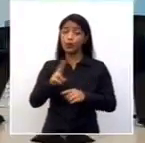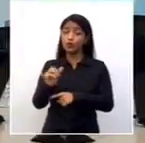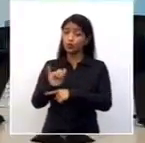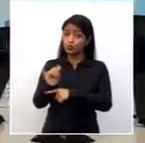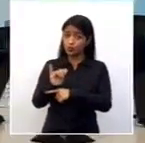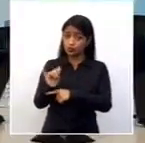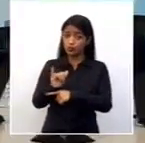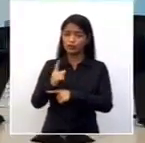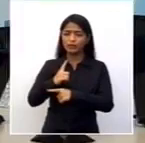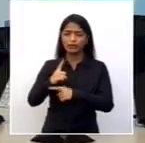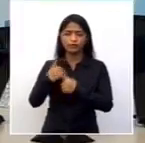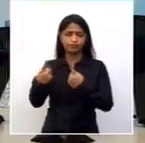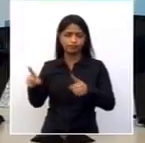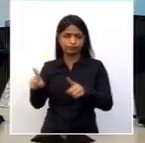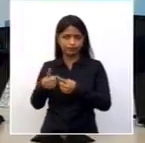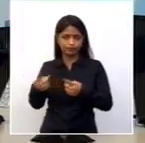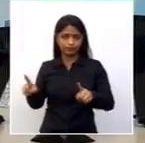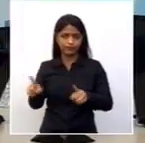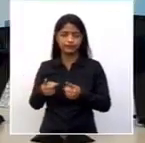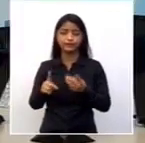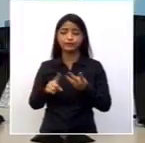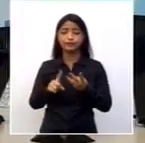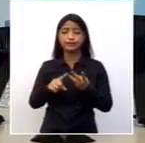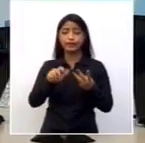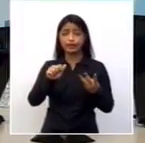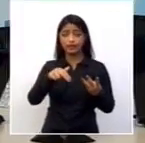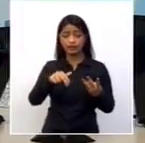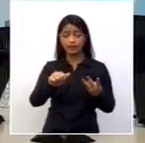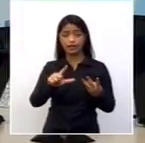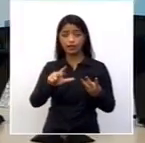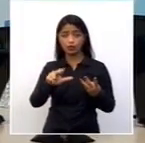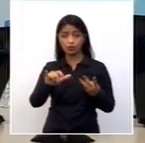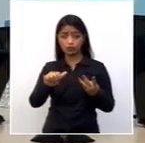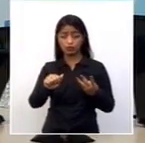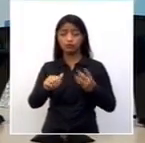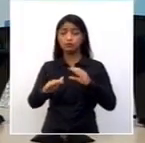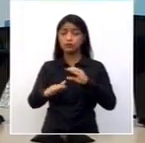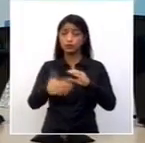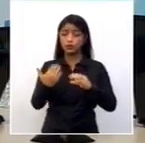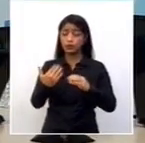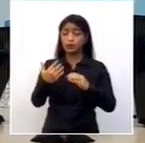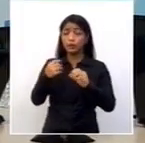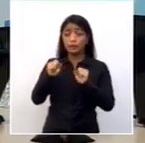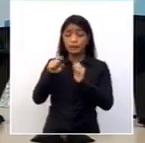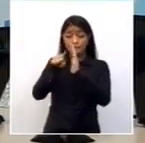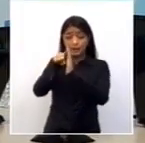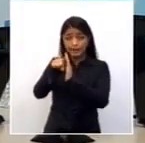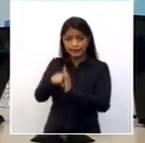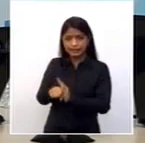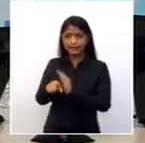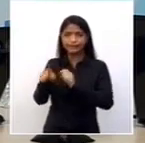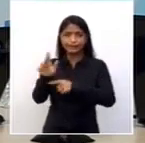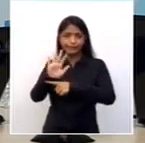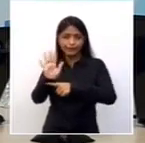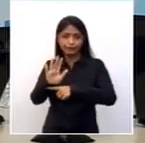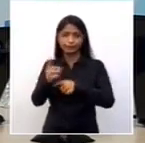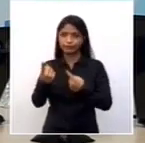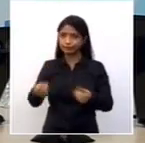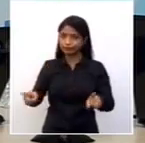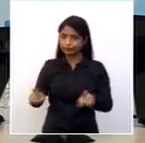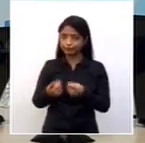trilhas sonoras. A professora Ana Lúcia fala sobre pesquisa, vídeo e música. A